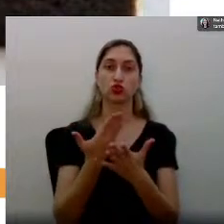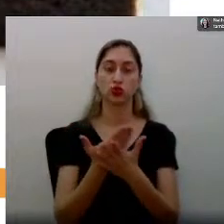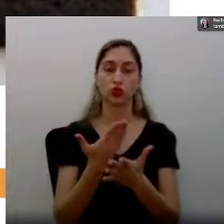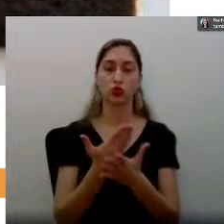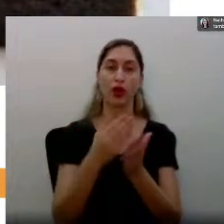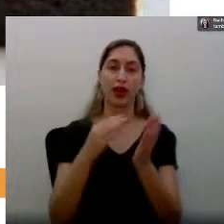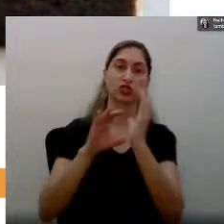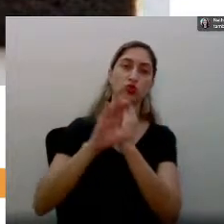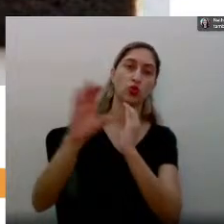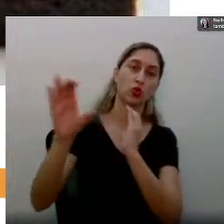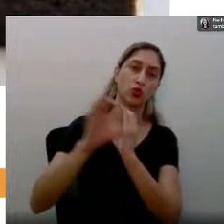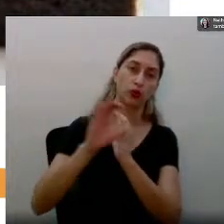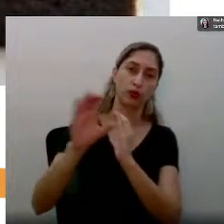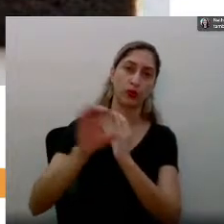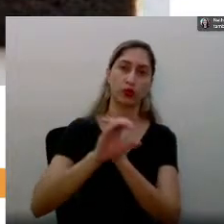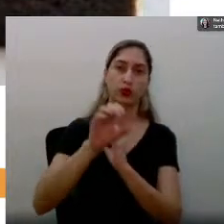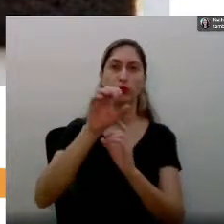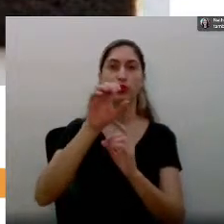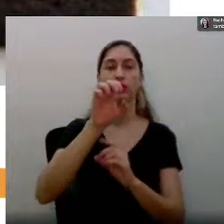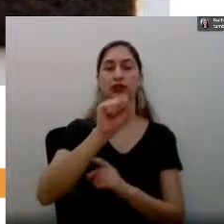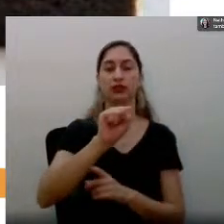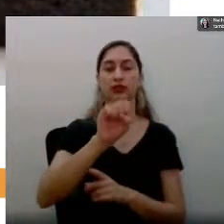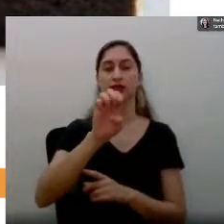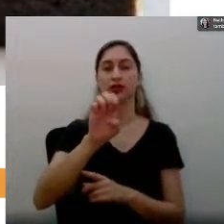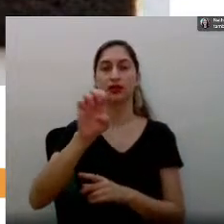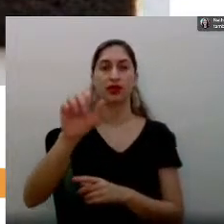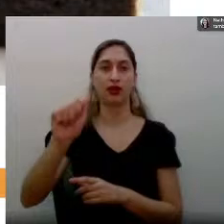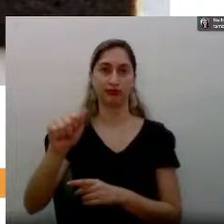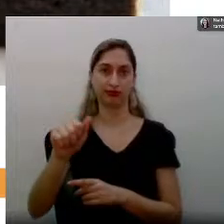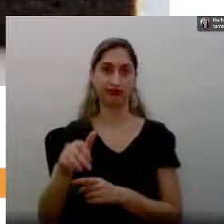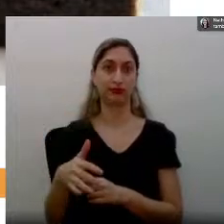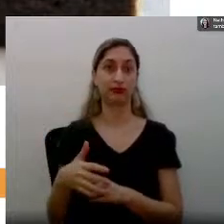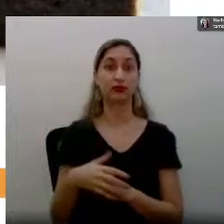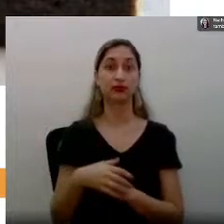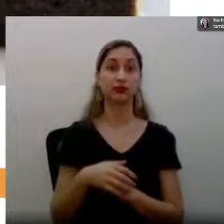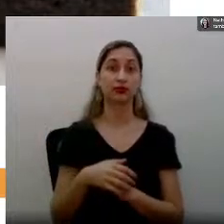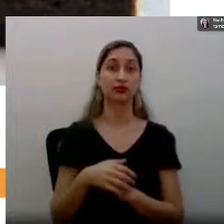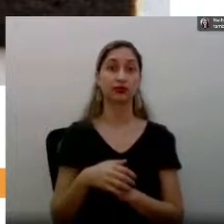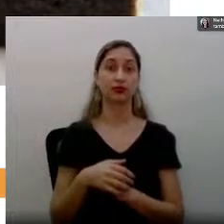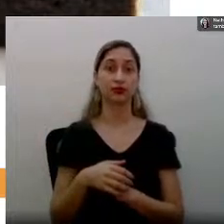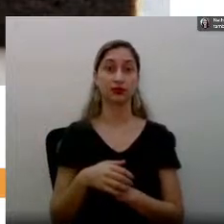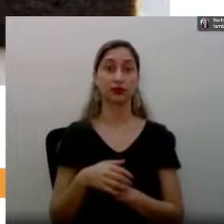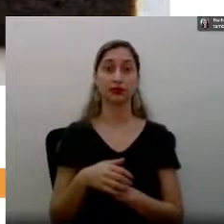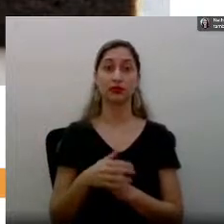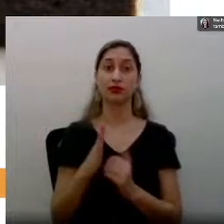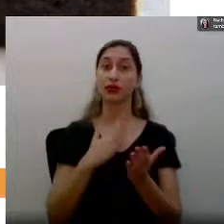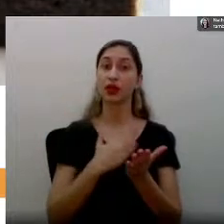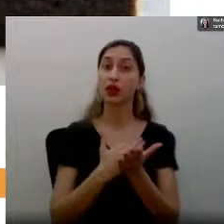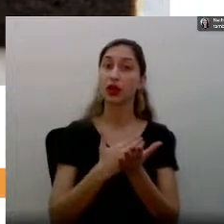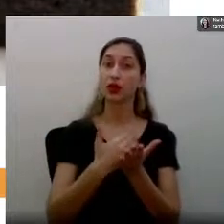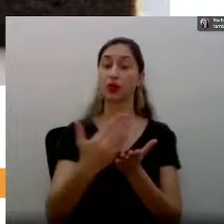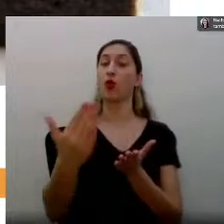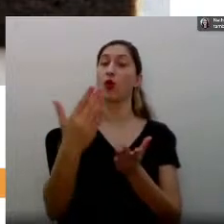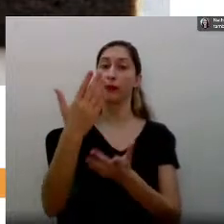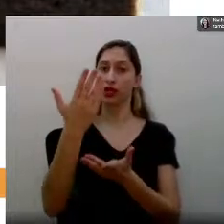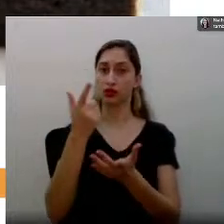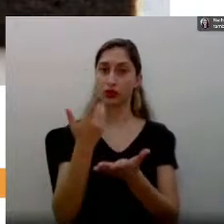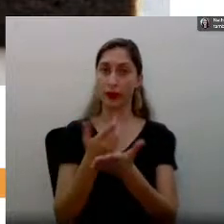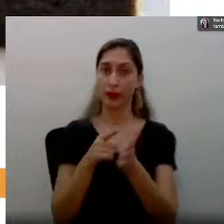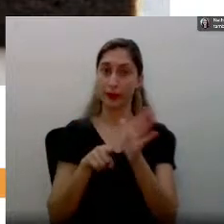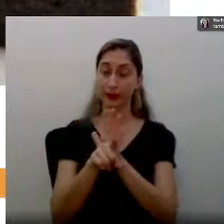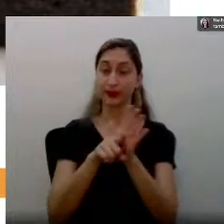Beleza que ele teve início né Graças a essa Pedrinha aqui que eu me torito de Ibitira tá